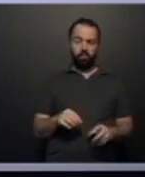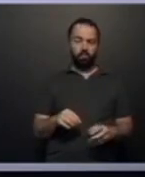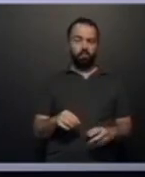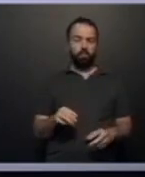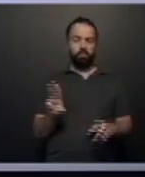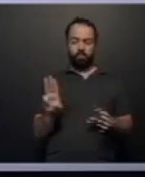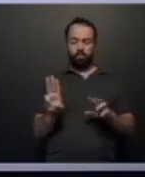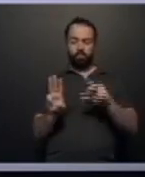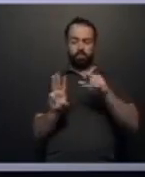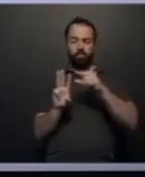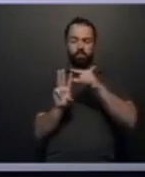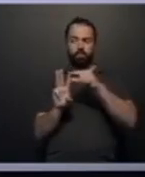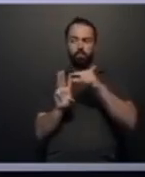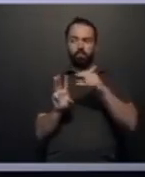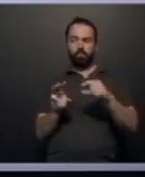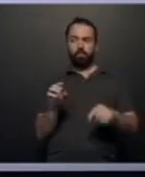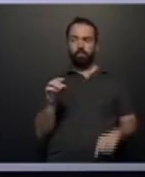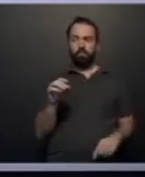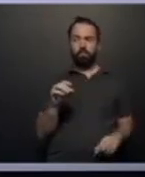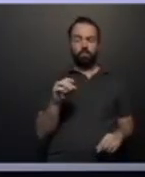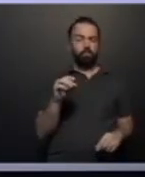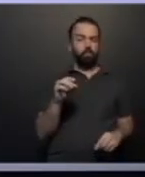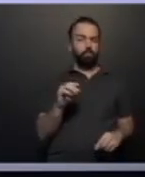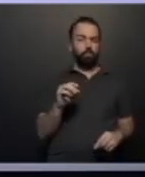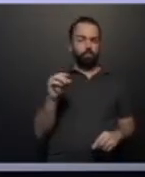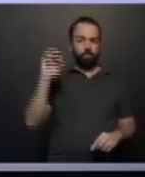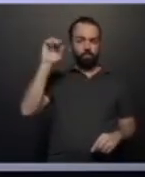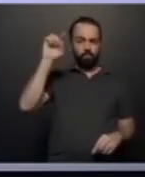tenho uma centena, o expoente é 2.